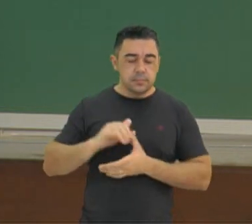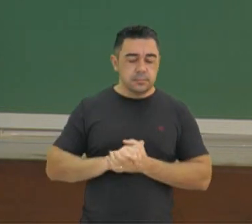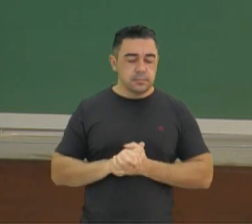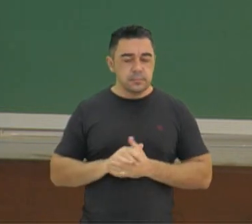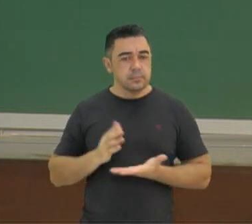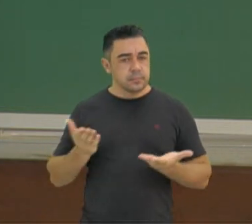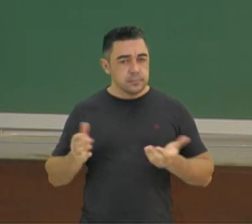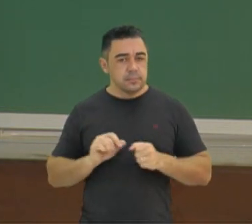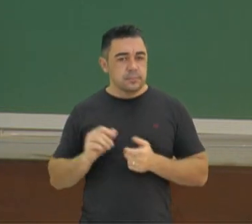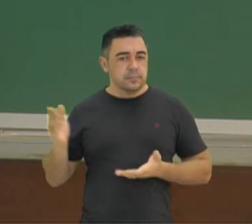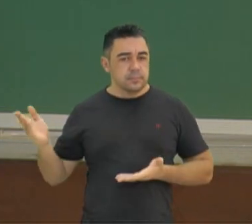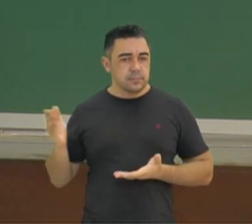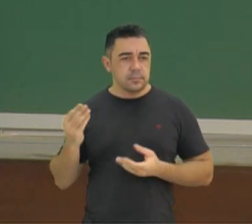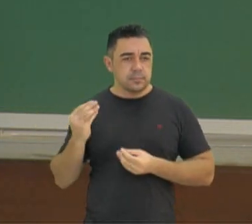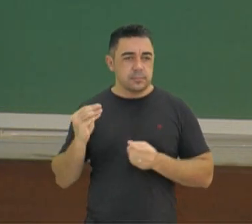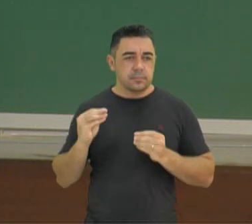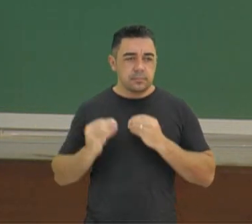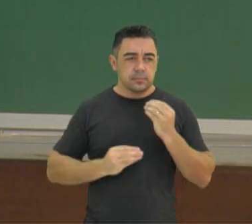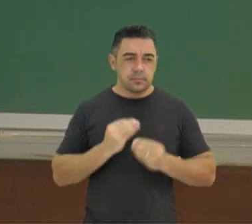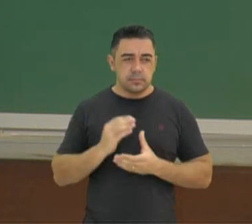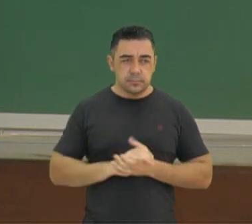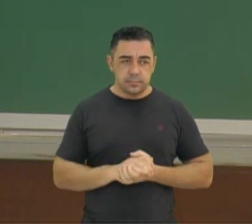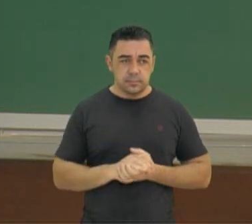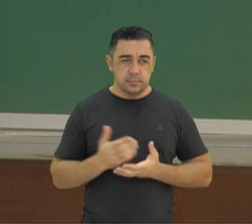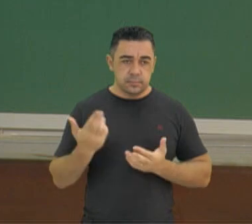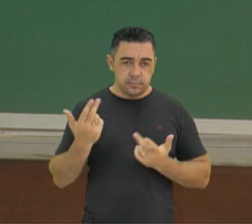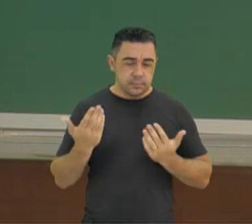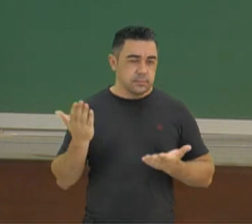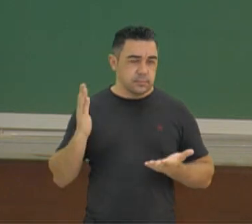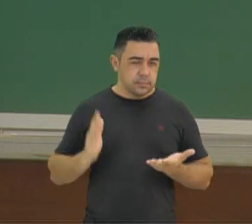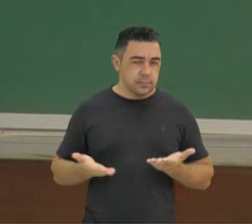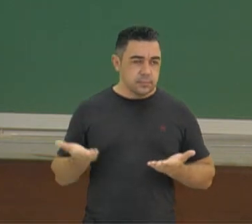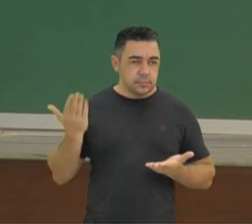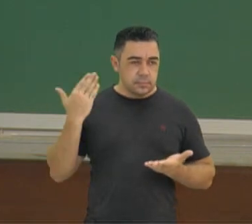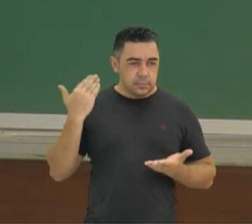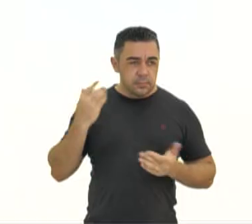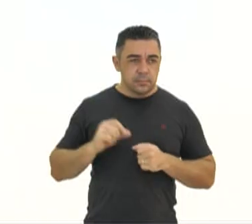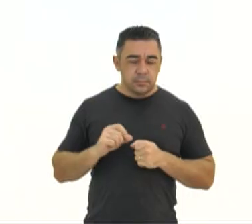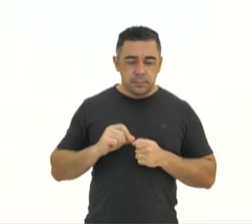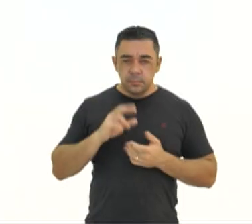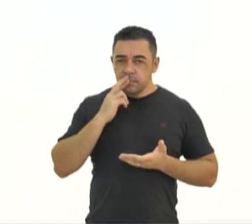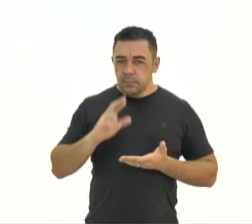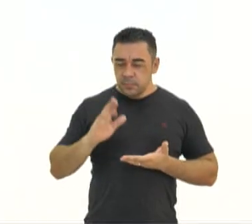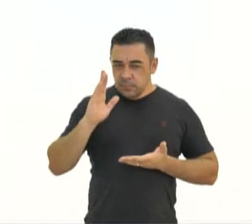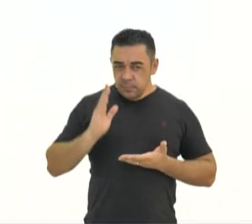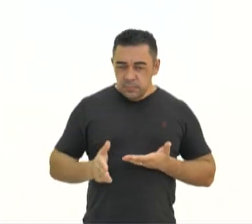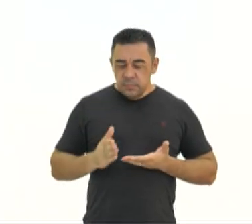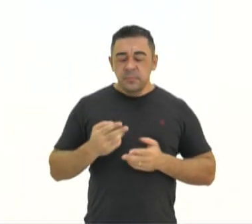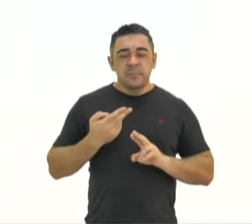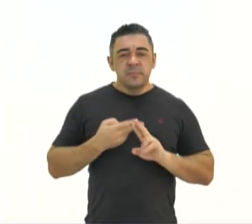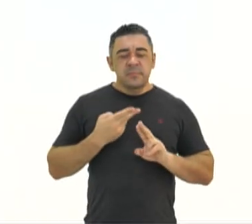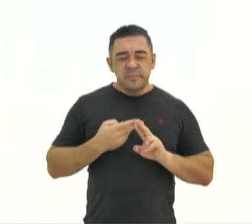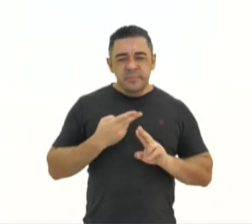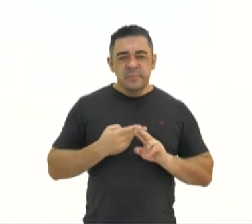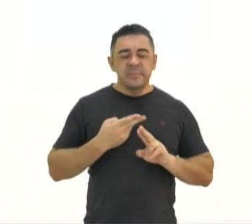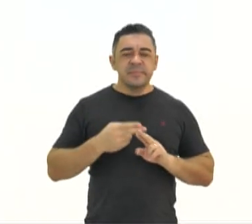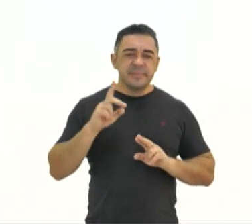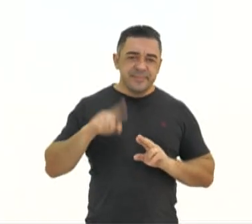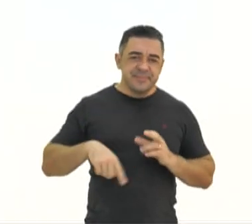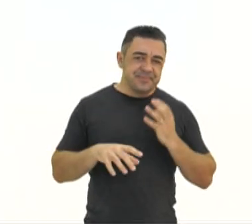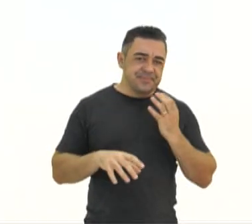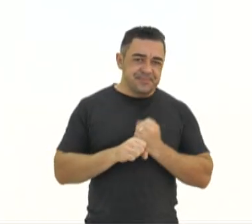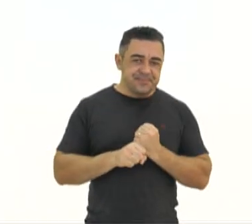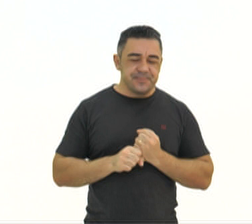eu resolvo esse sistema de equação, né, igual a gente já havia resolvido anteriormente, utilizando o método da